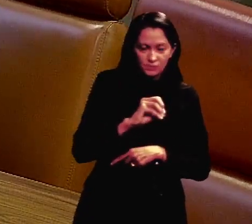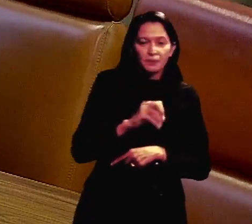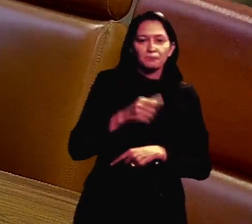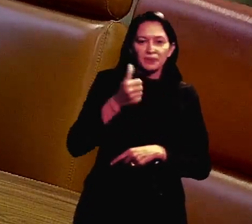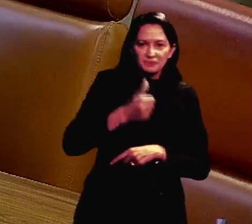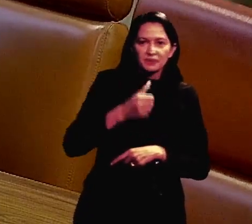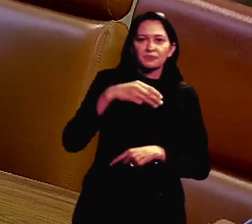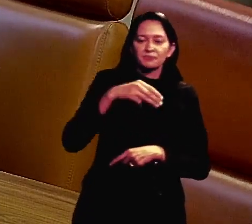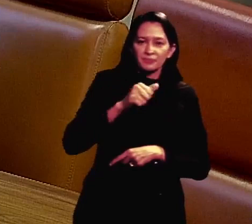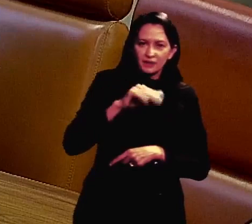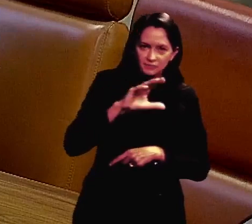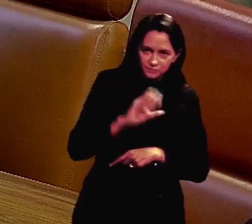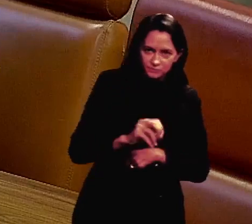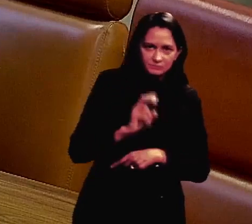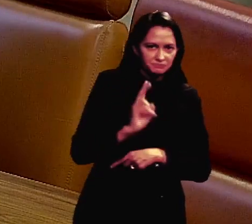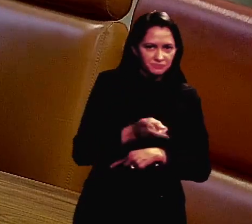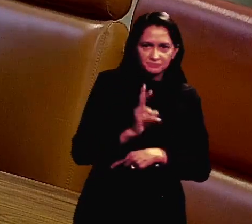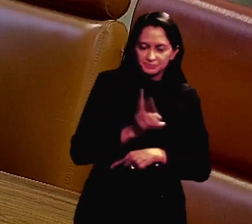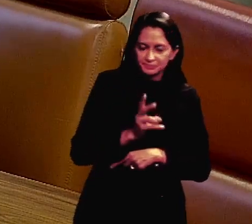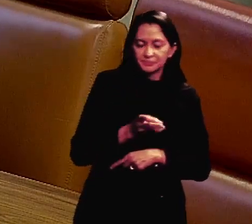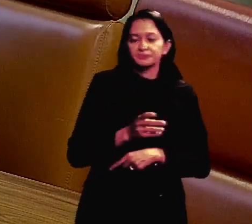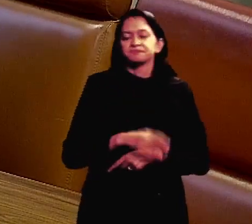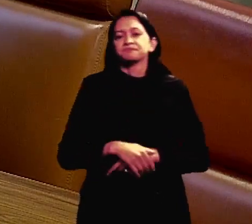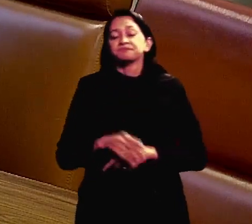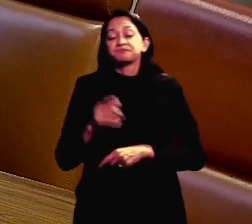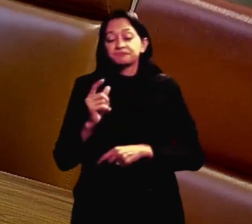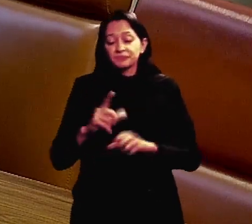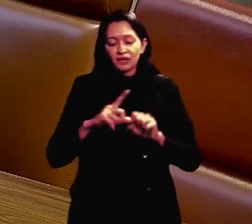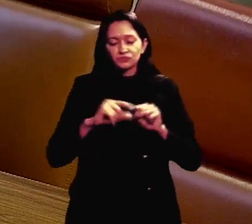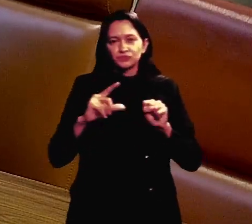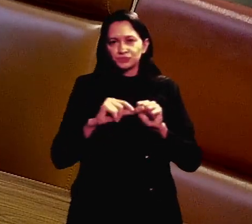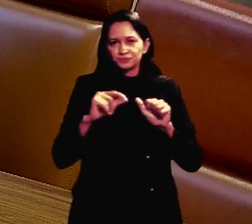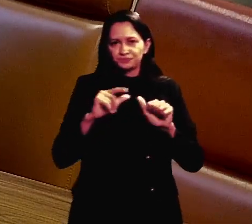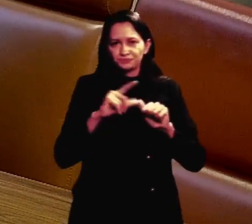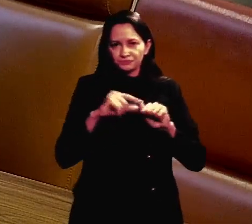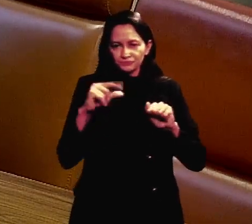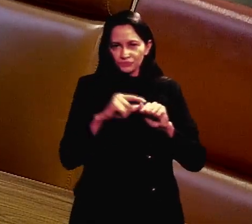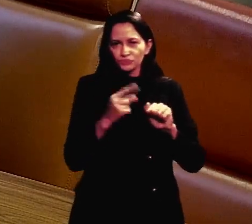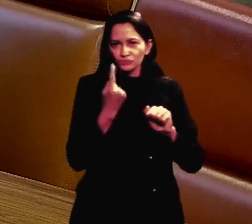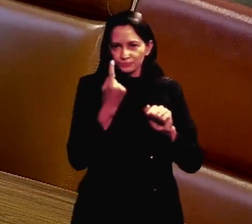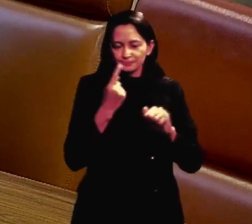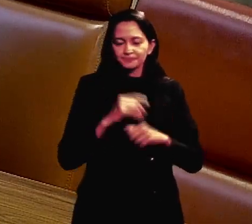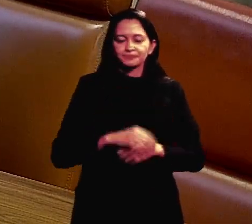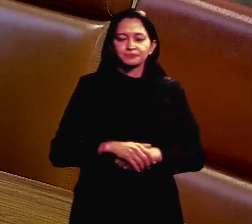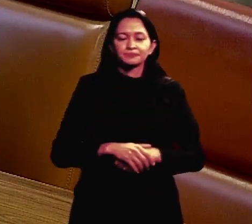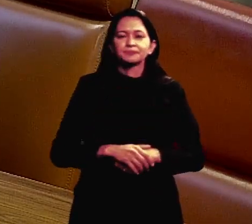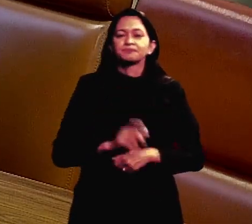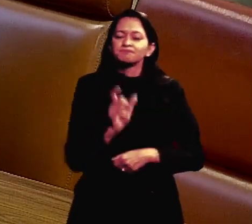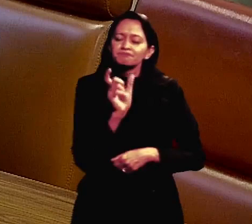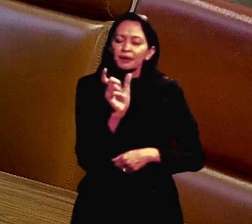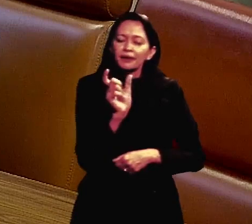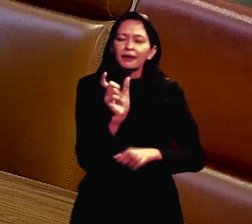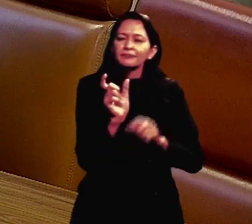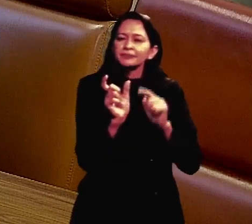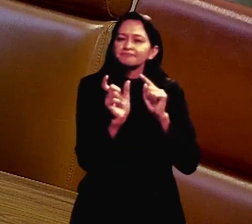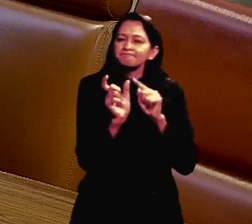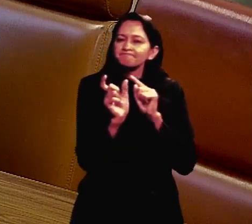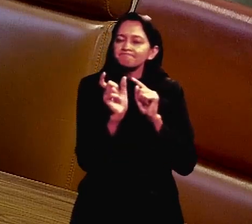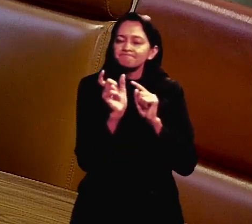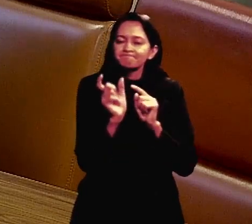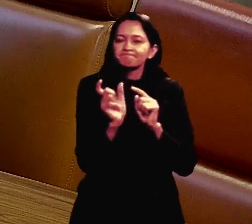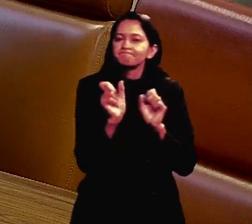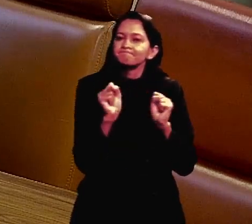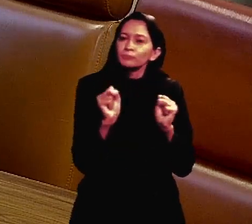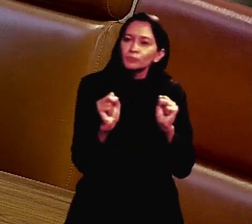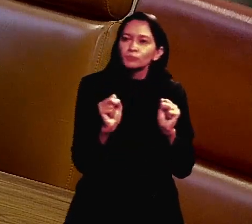para realização. Artigo 1. Agora, o que me chamou a atenção, o problema é a palavra que pode ter